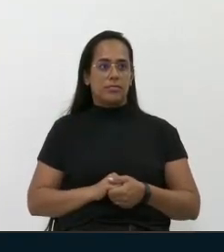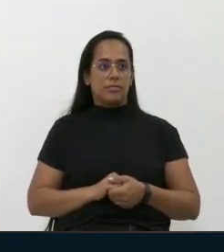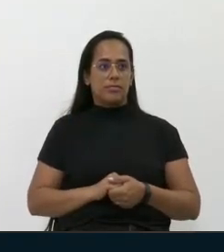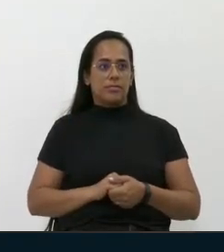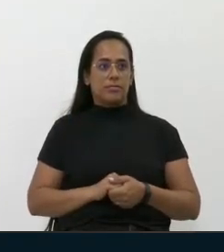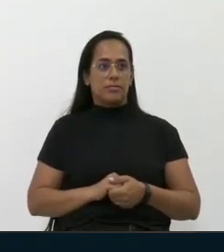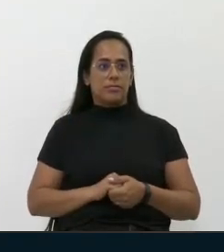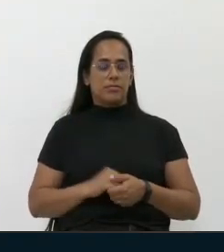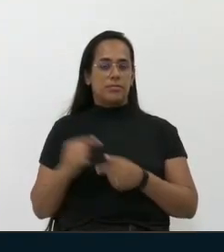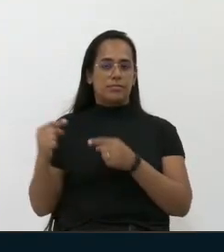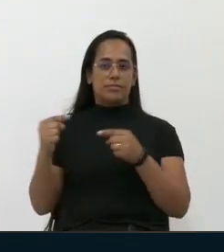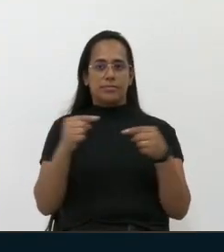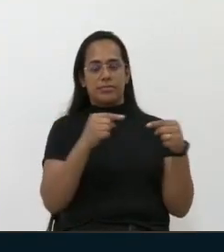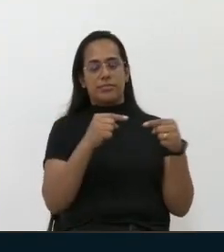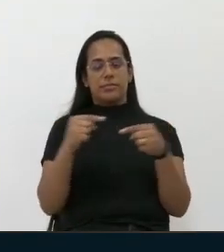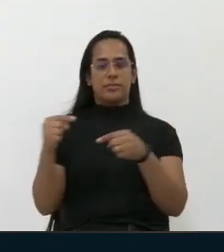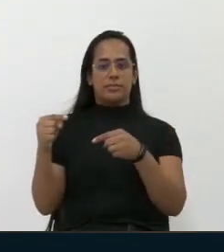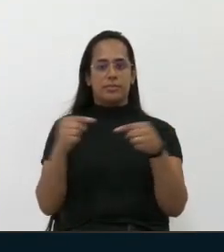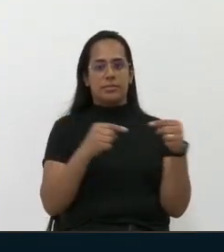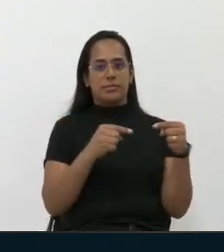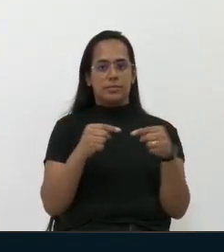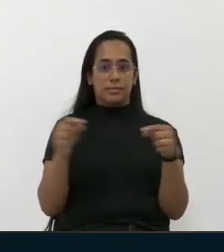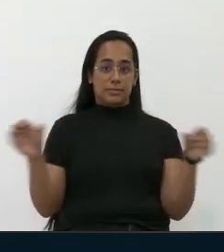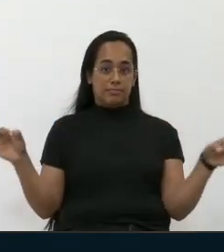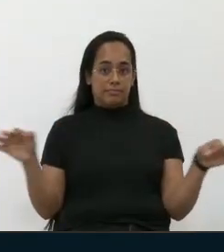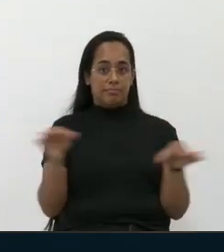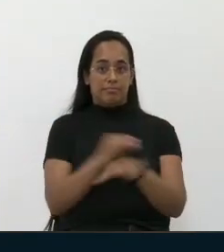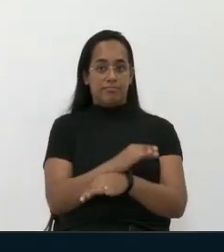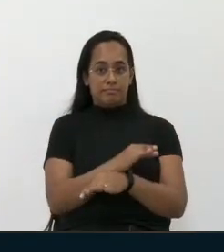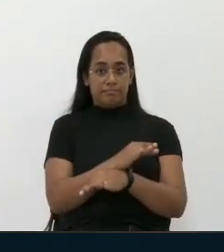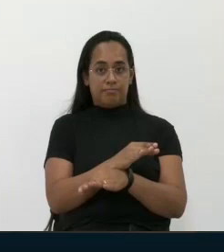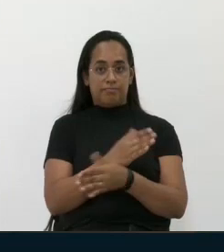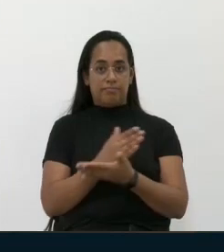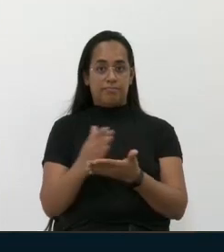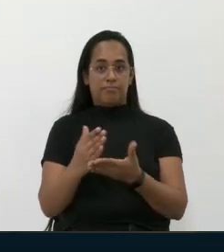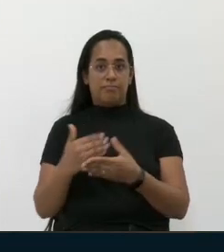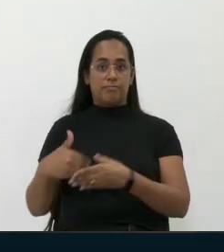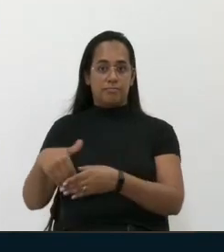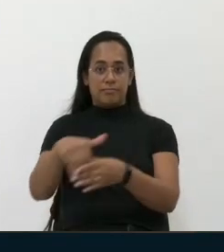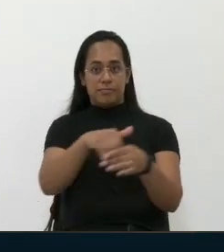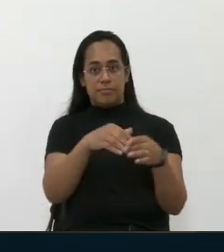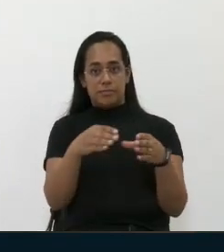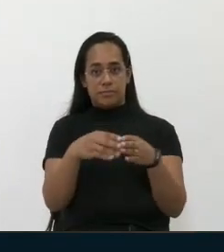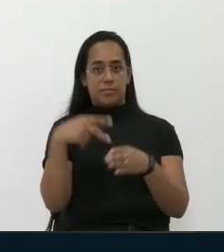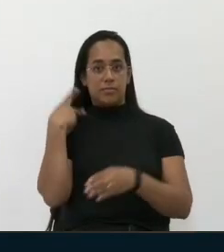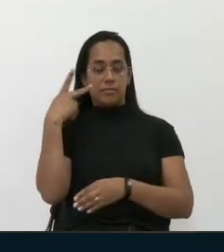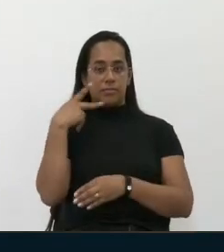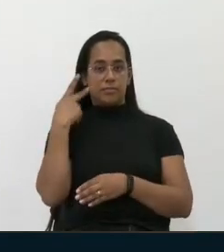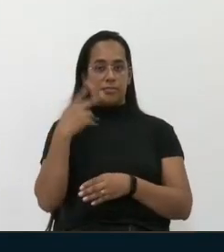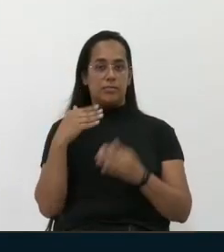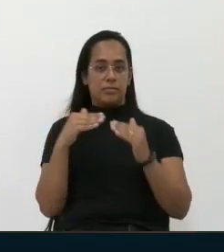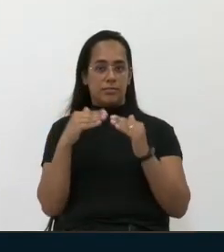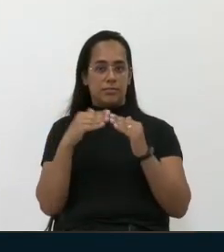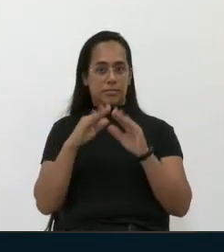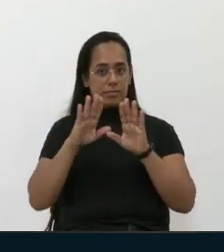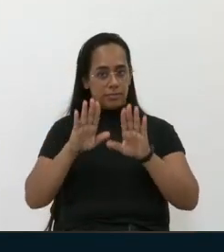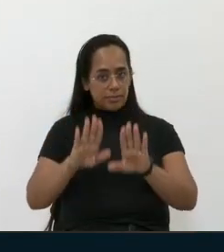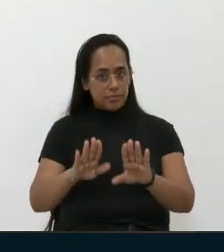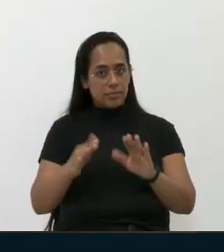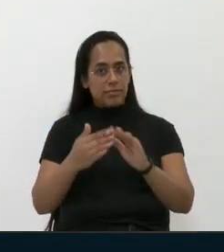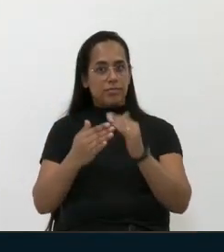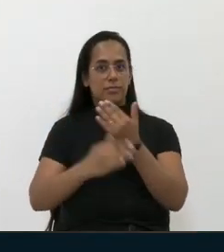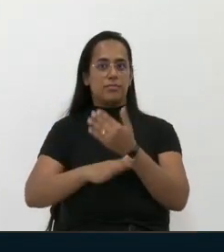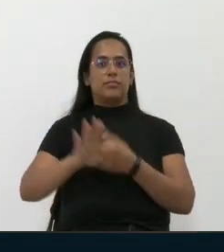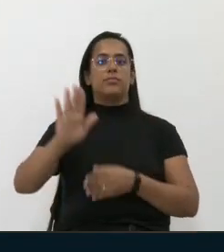Em discussão, encerrada a discussão, em votação. Os vereadores favoráveis permaneçam como estão e os contrários